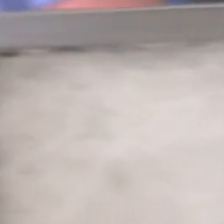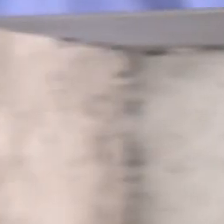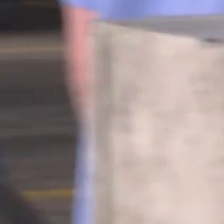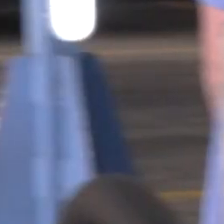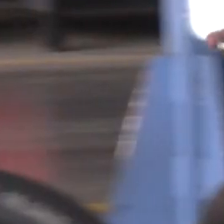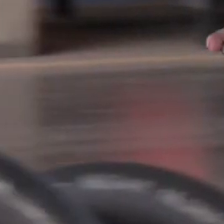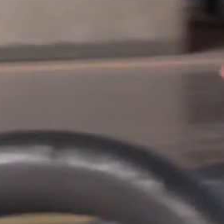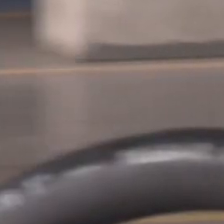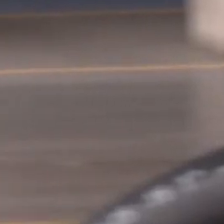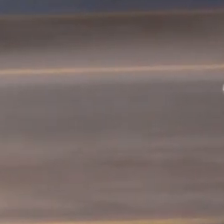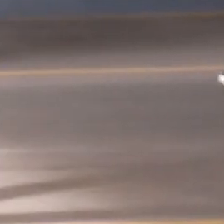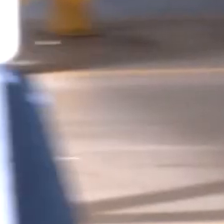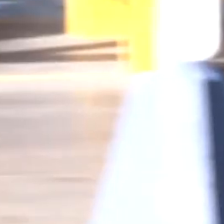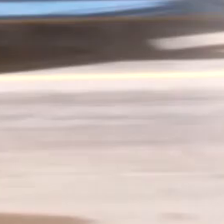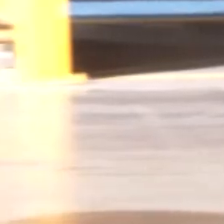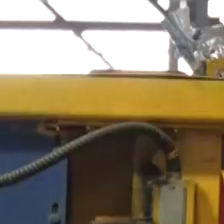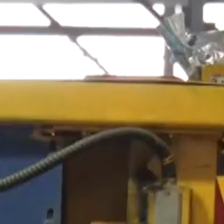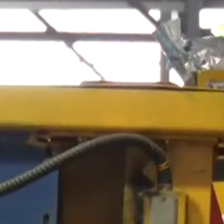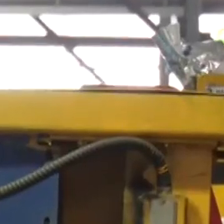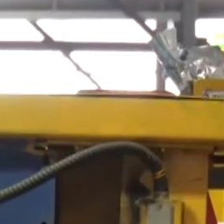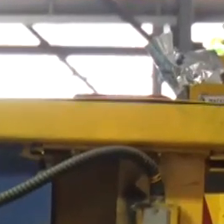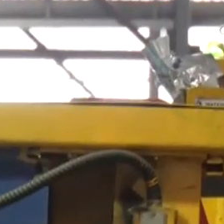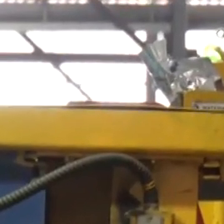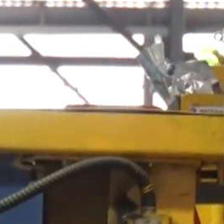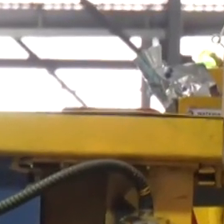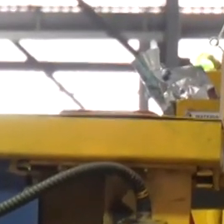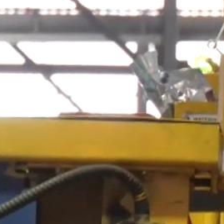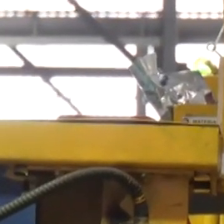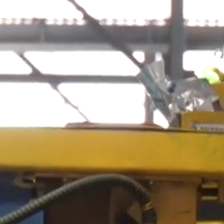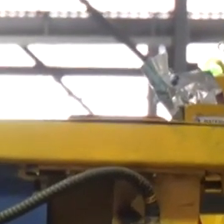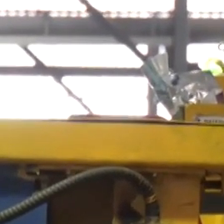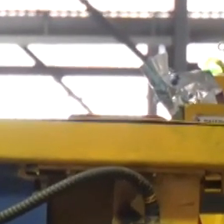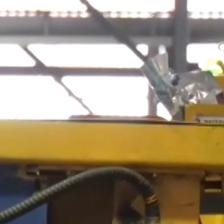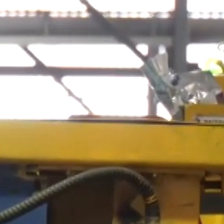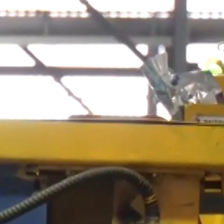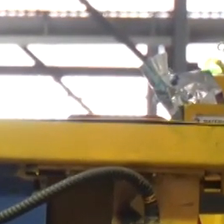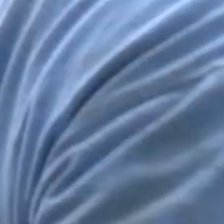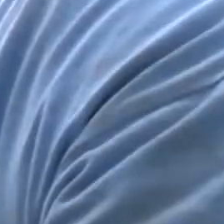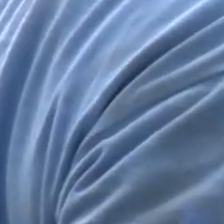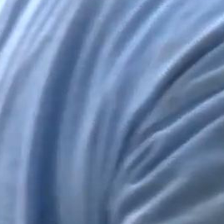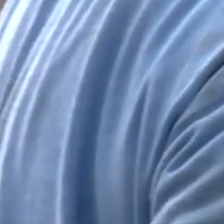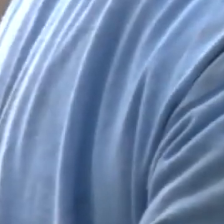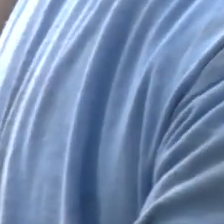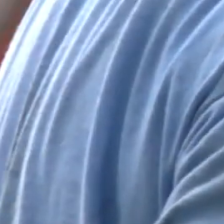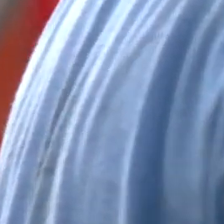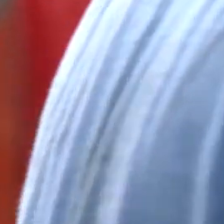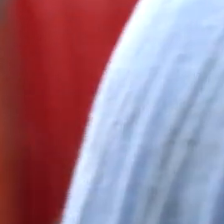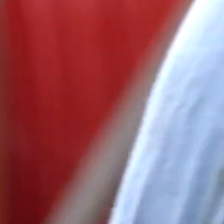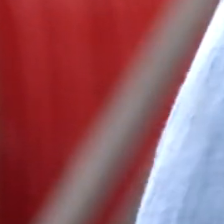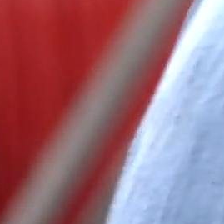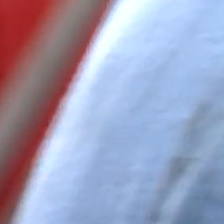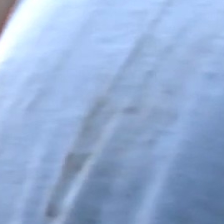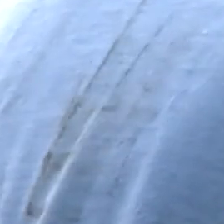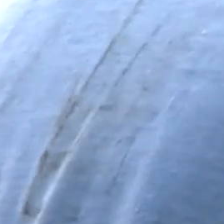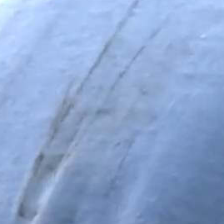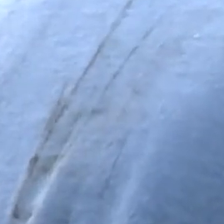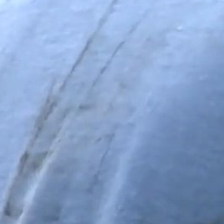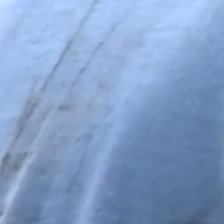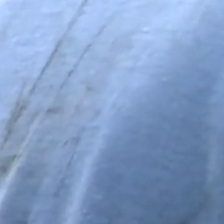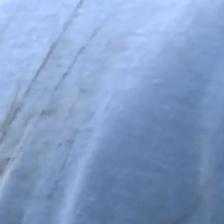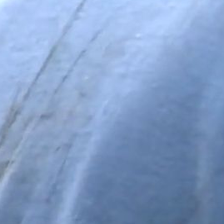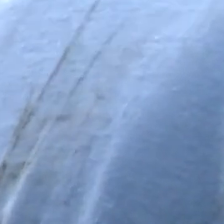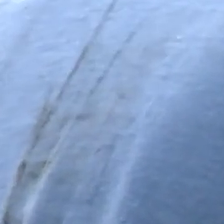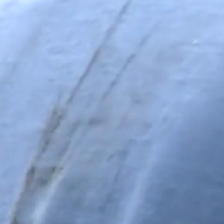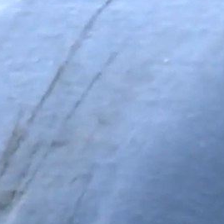é um peso a mais pra mulher, né? Mas estamos no caminho, né? E meninas,